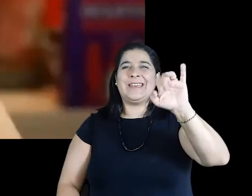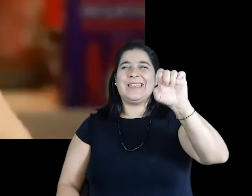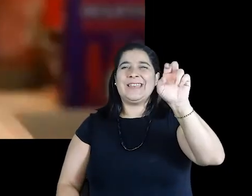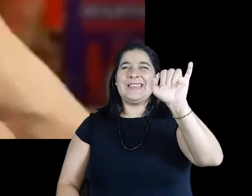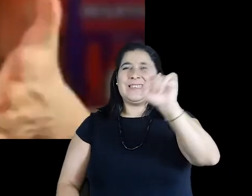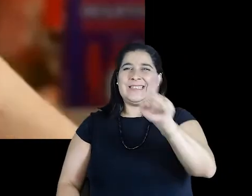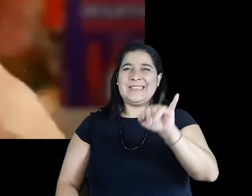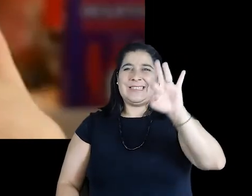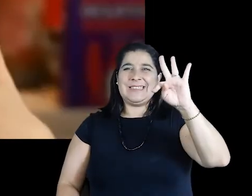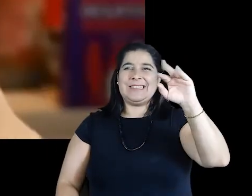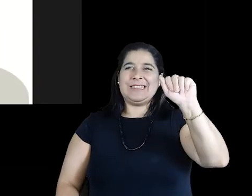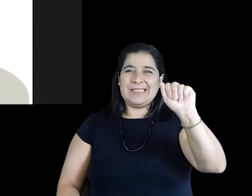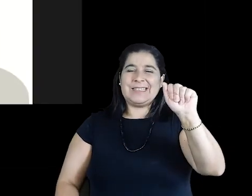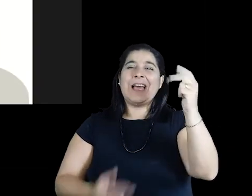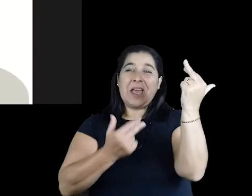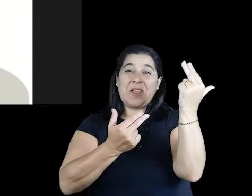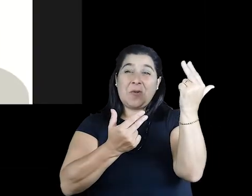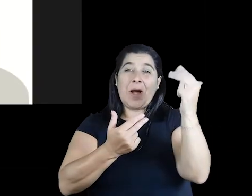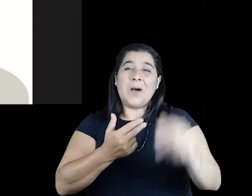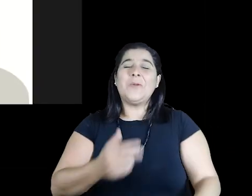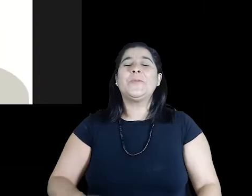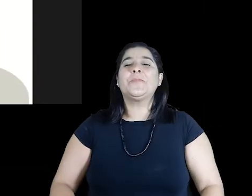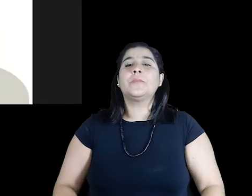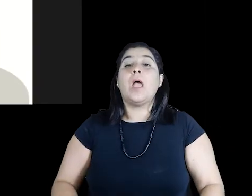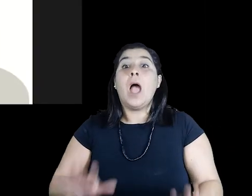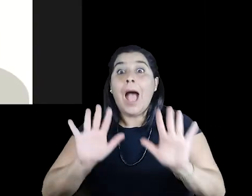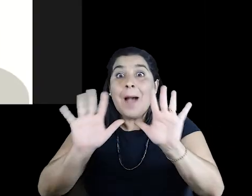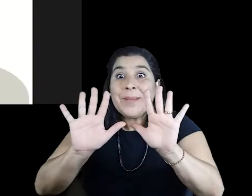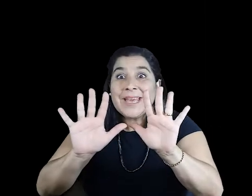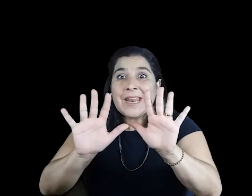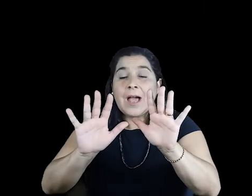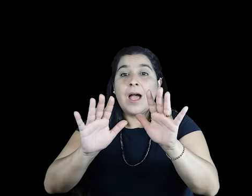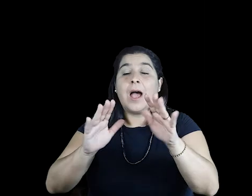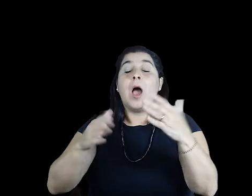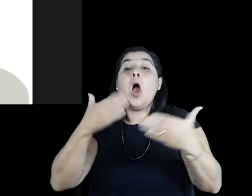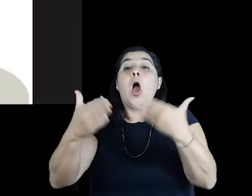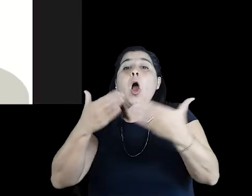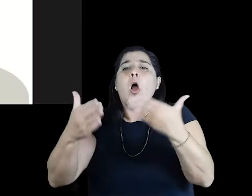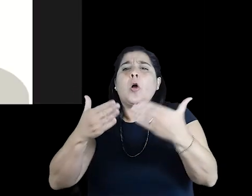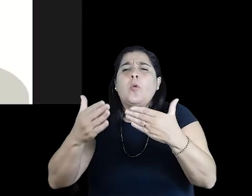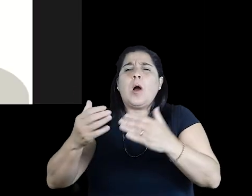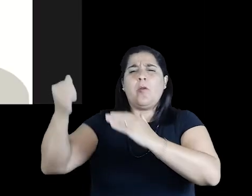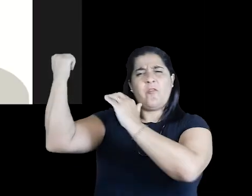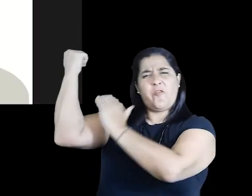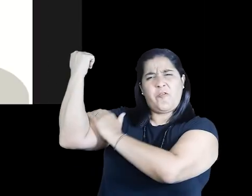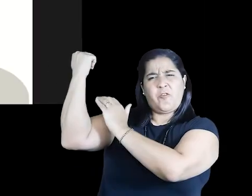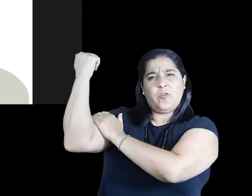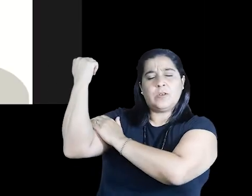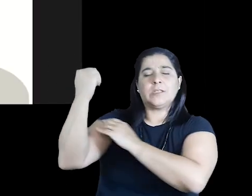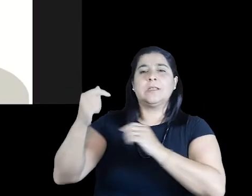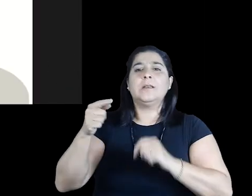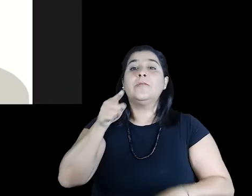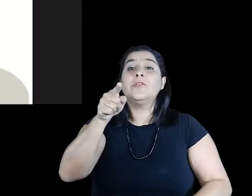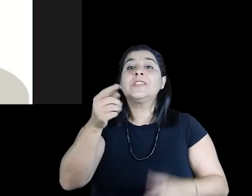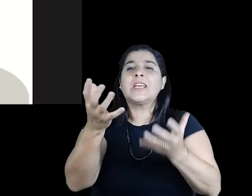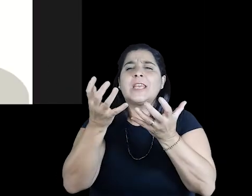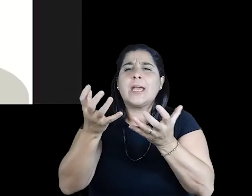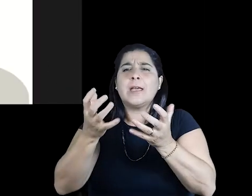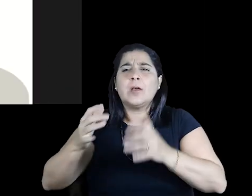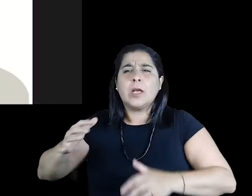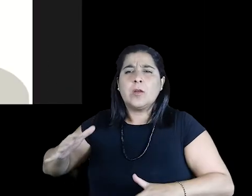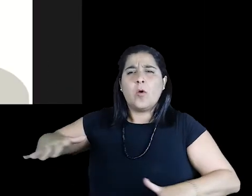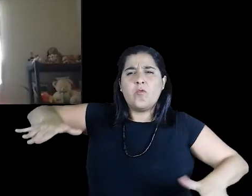nossa rainha, minha e da Mari. Qual poder você queria ter? Atenção! É de voar e outro de soltar